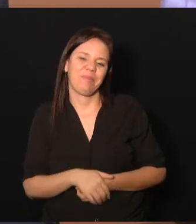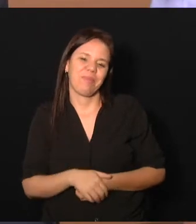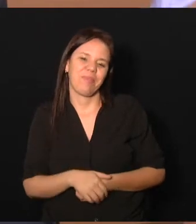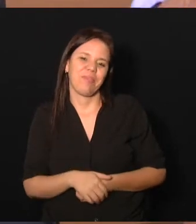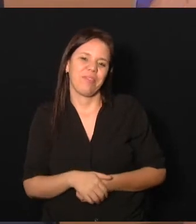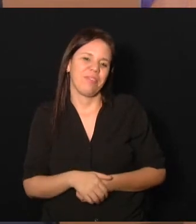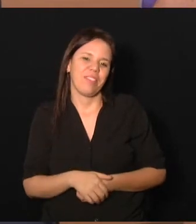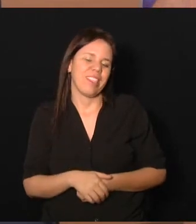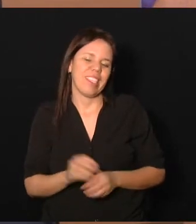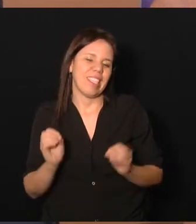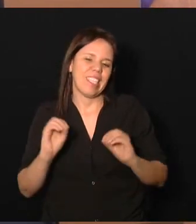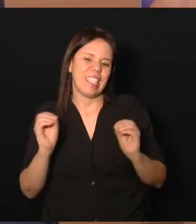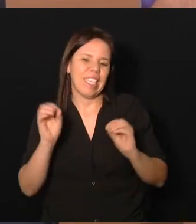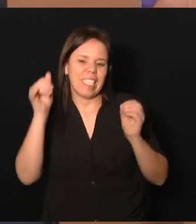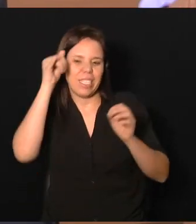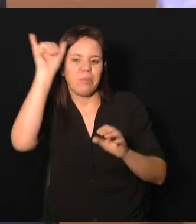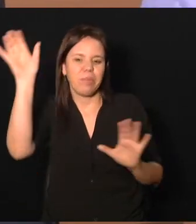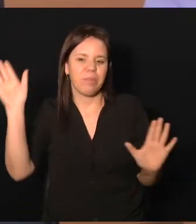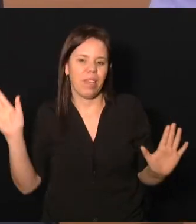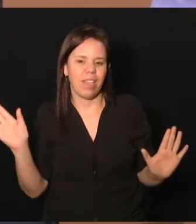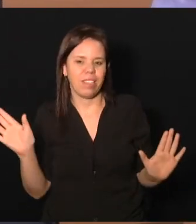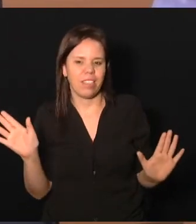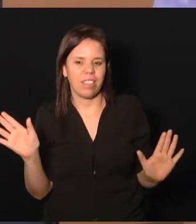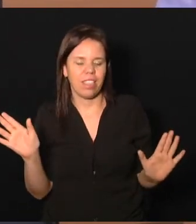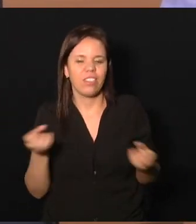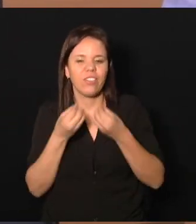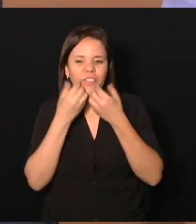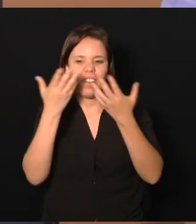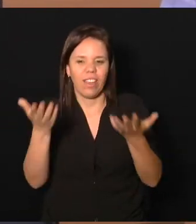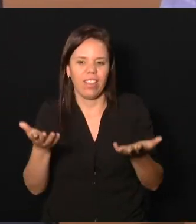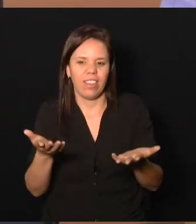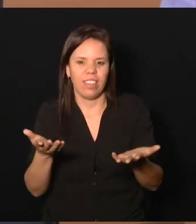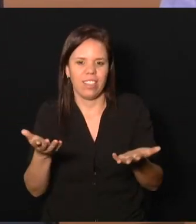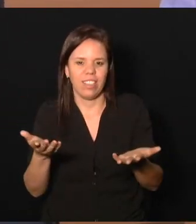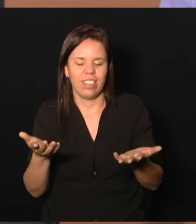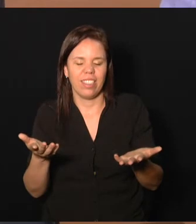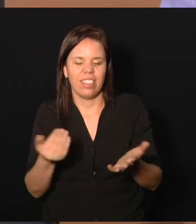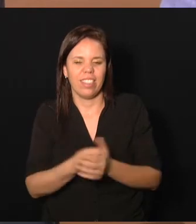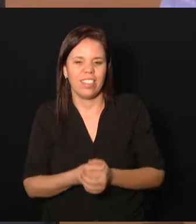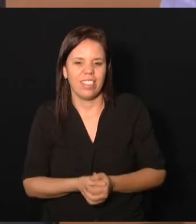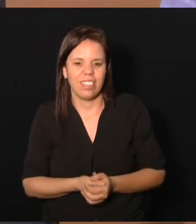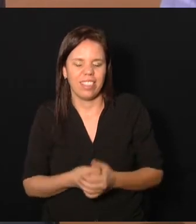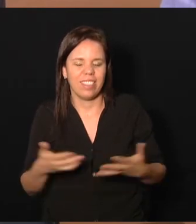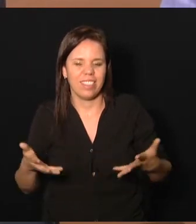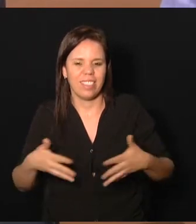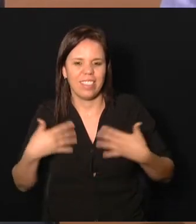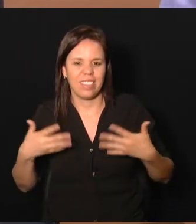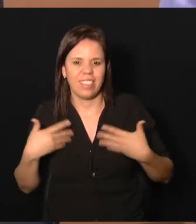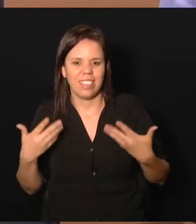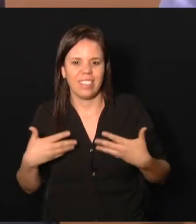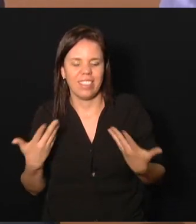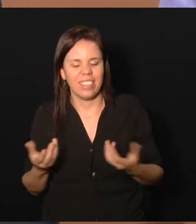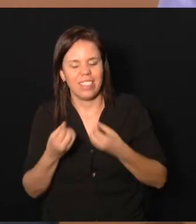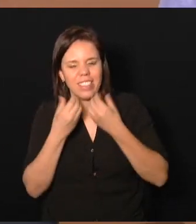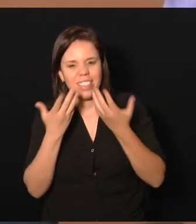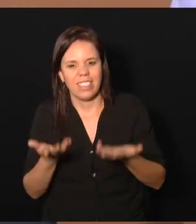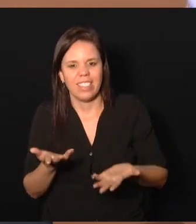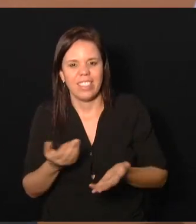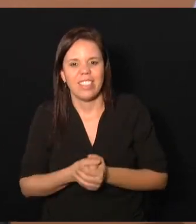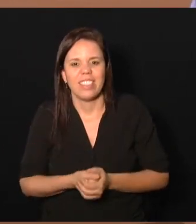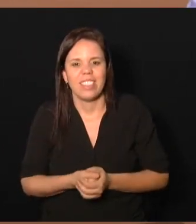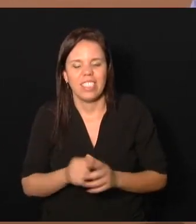não existe nada que me impeça de poder falar isso com a boca cheia e alegre e dizer